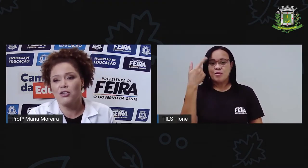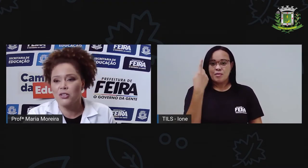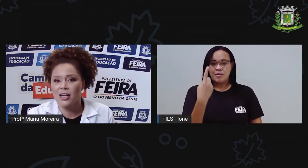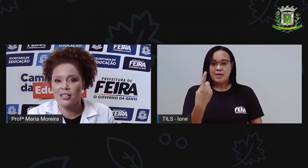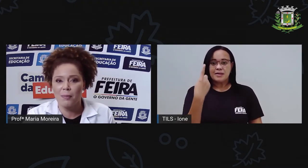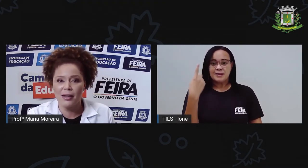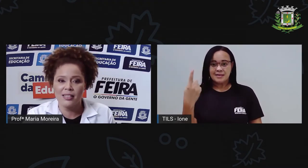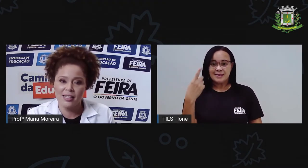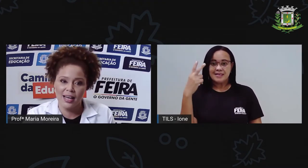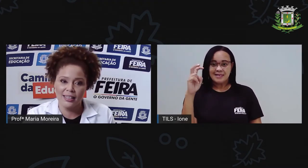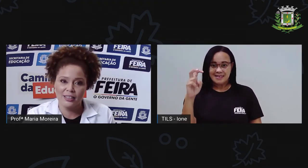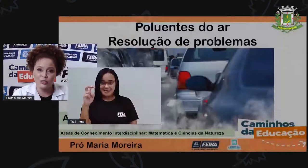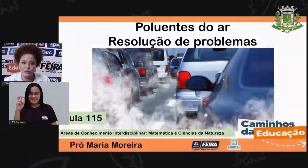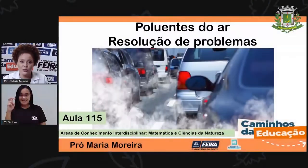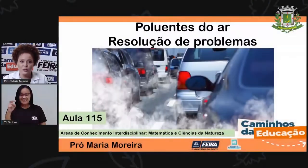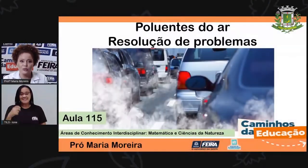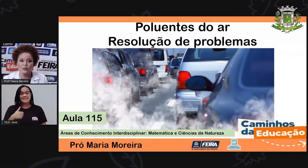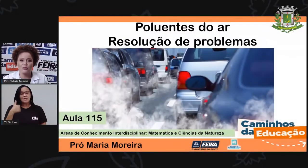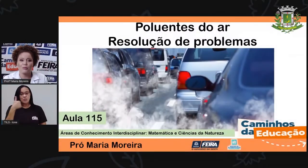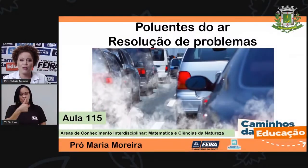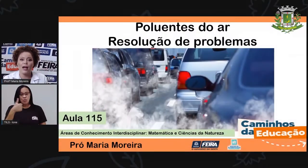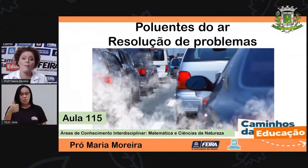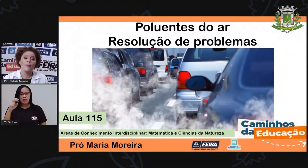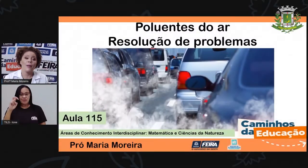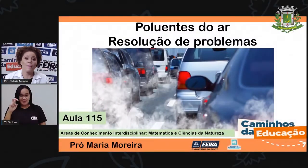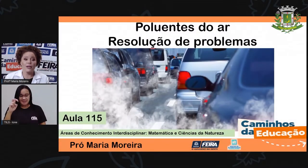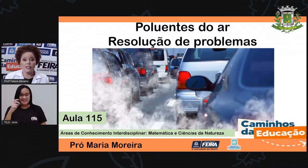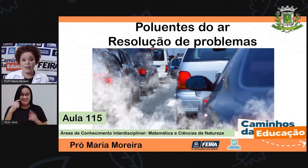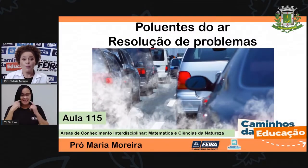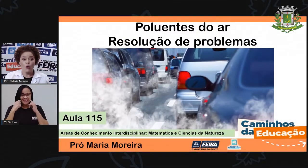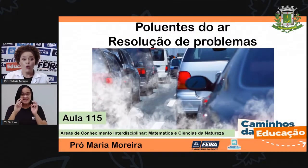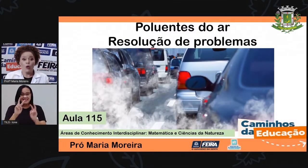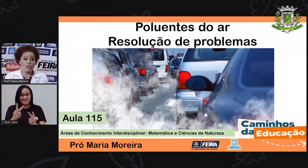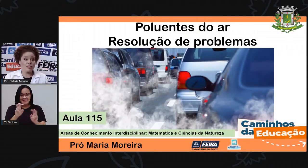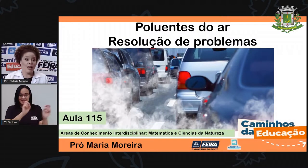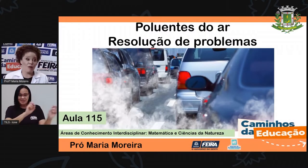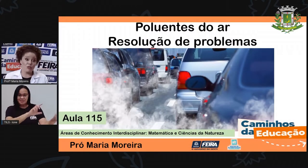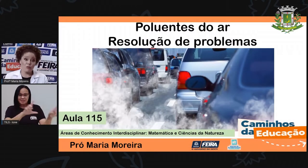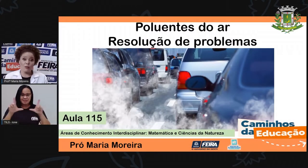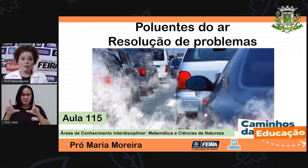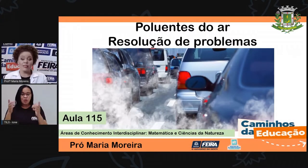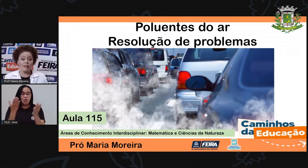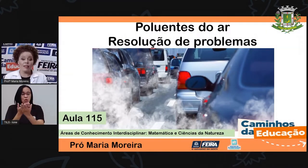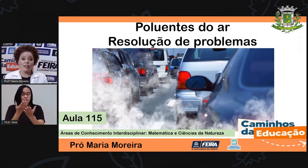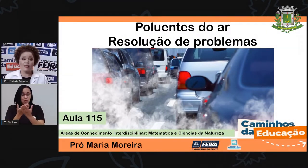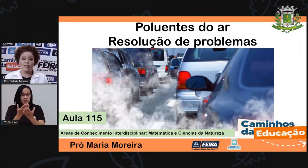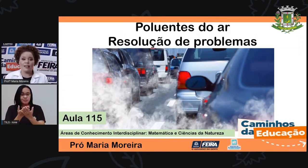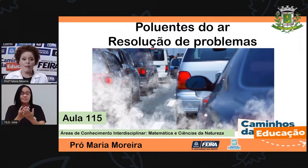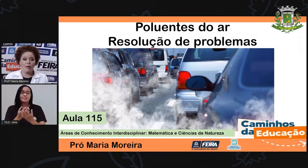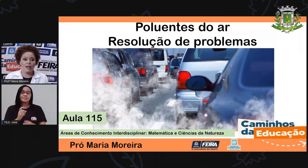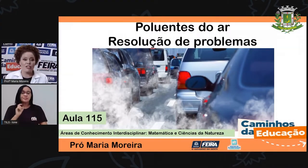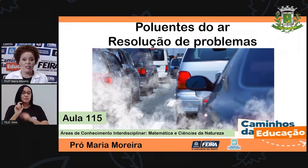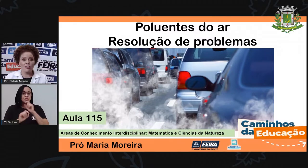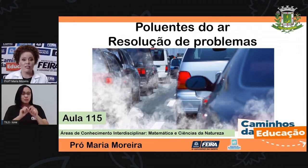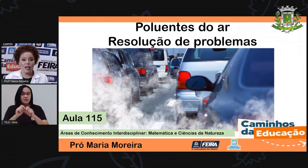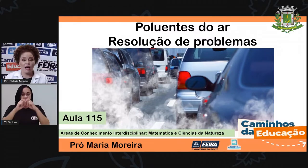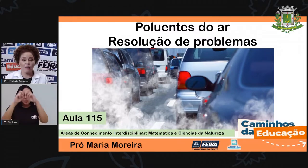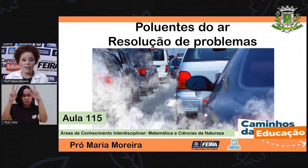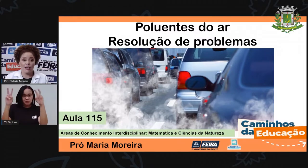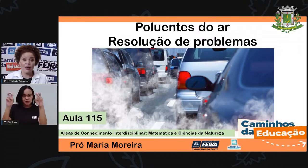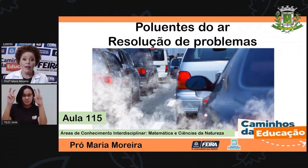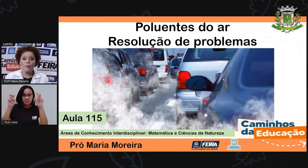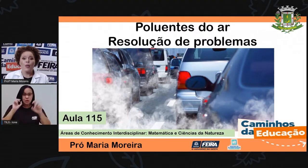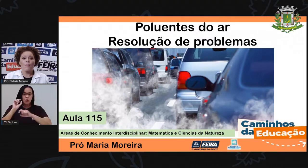Deixa o slide aparecer aqui, vamos lá? Pois é, hoje a nossa aula de número 115, a temática da nossa